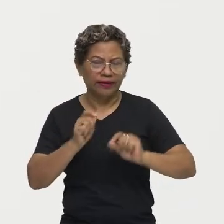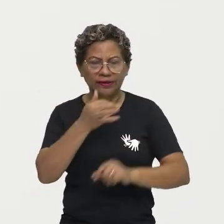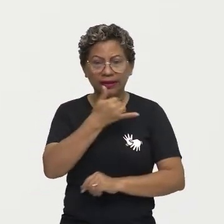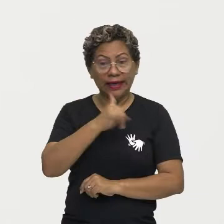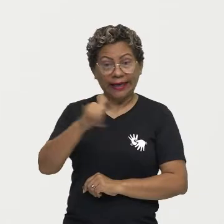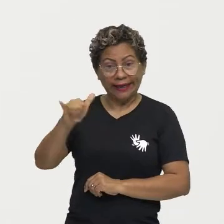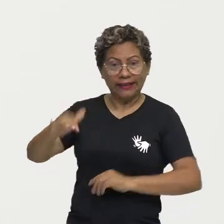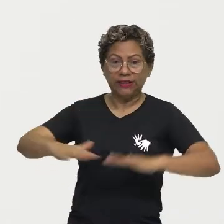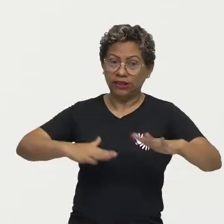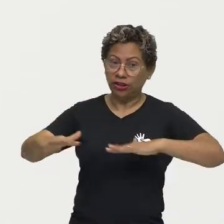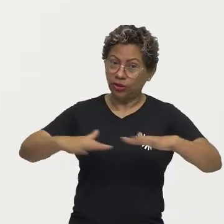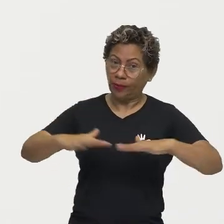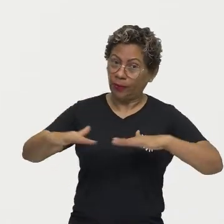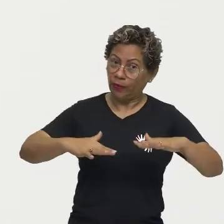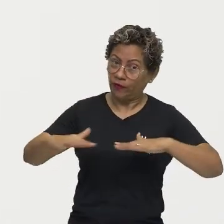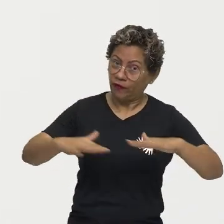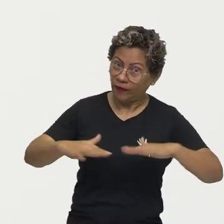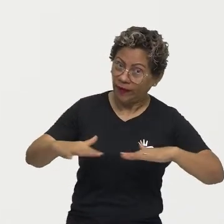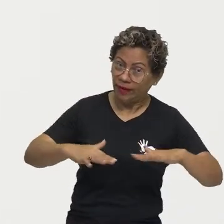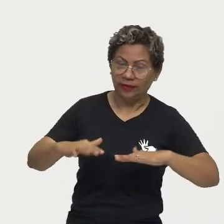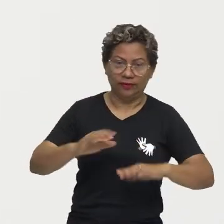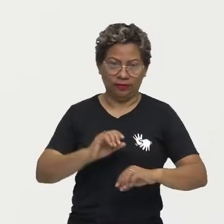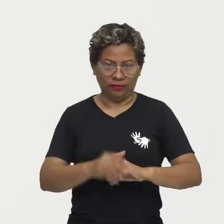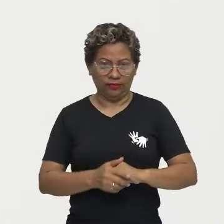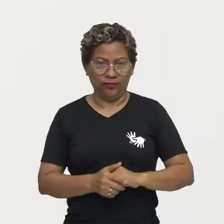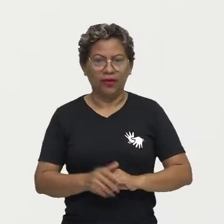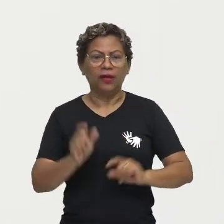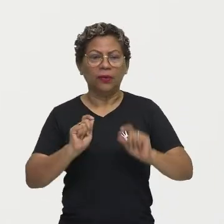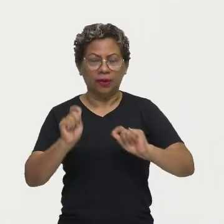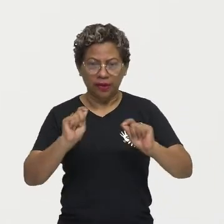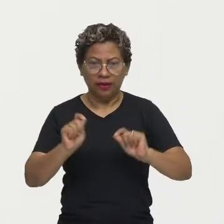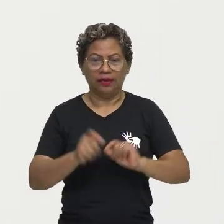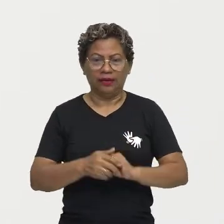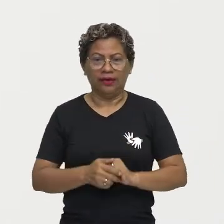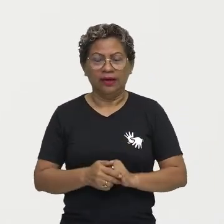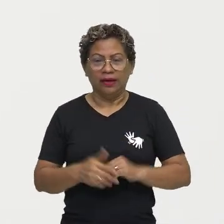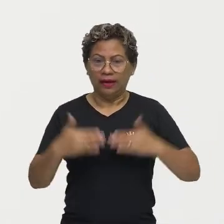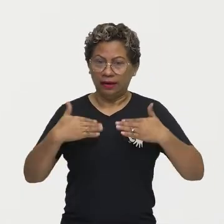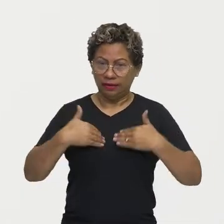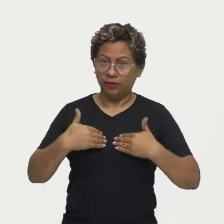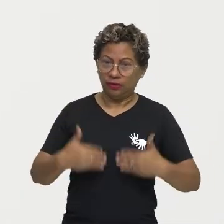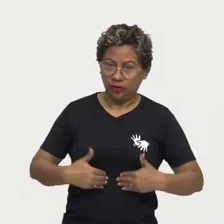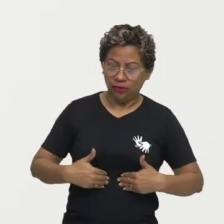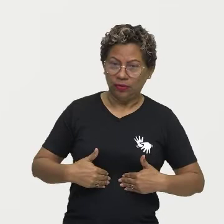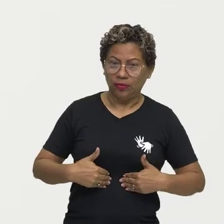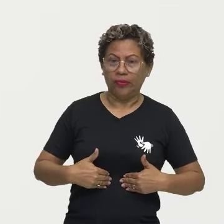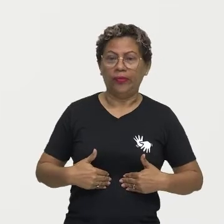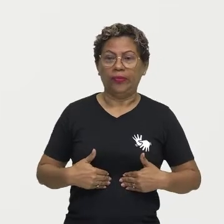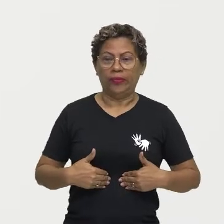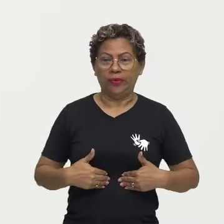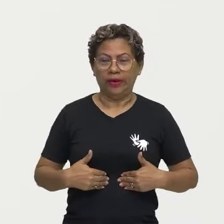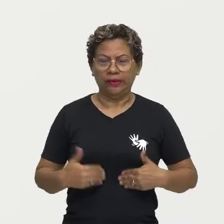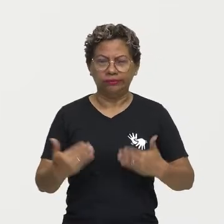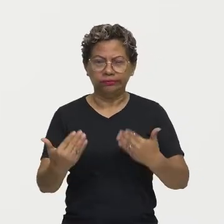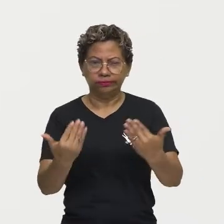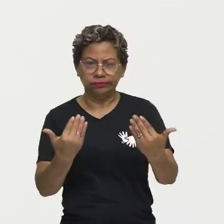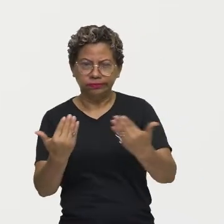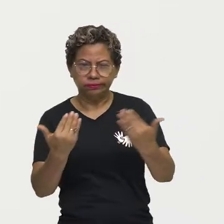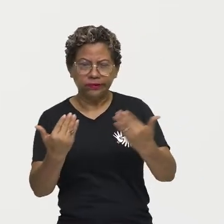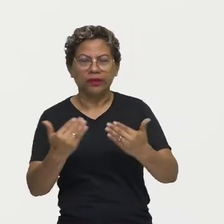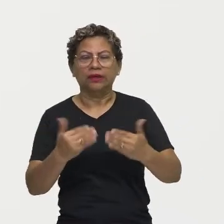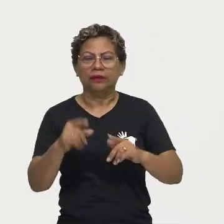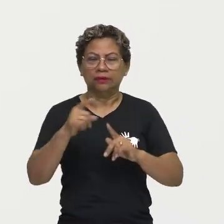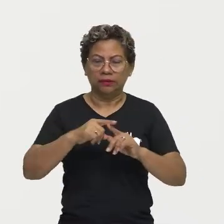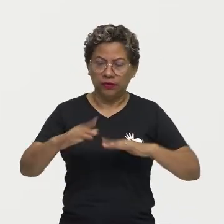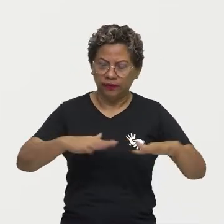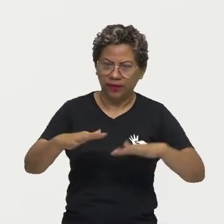de energia que a gente chama de energia cinética. A energia cinética de um corpo, ela está associada ao movimento que ele possui, pessoal.